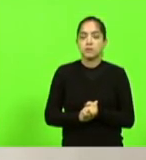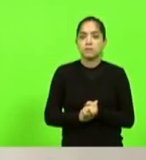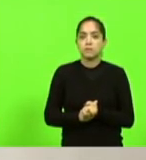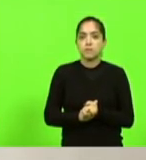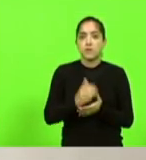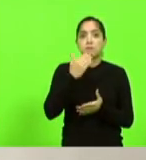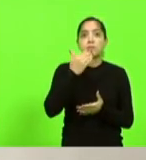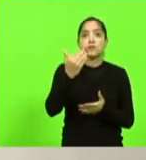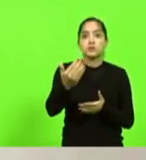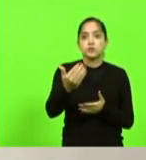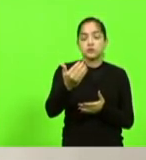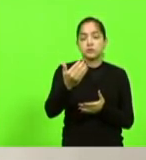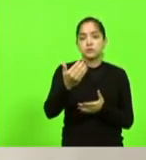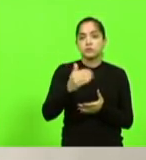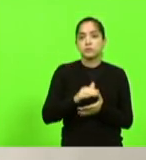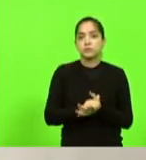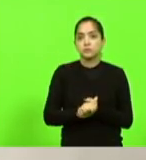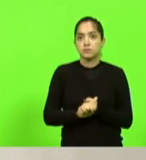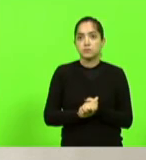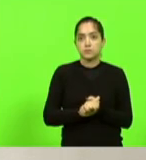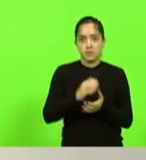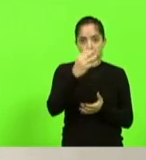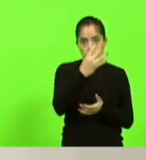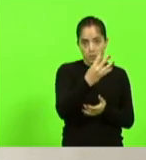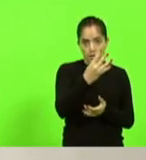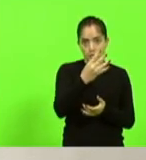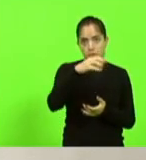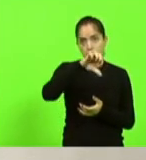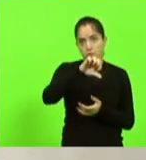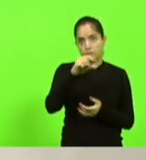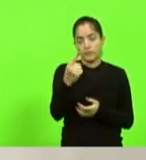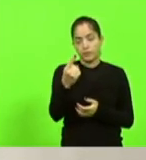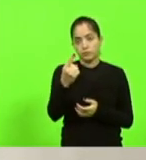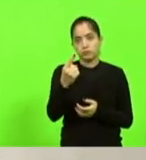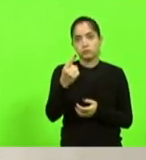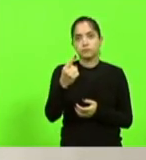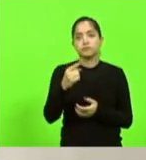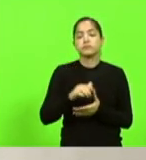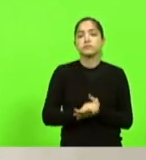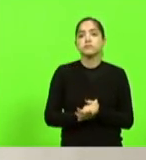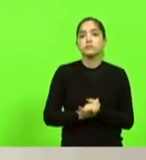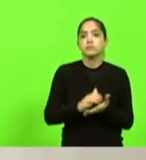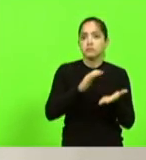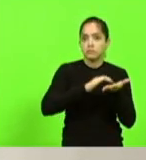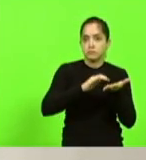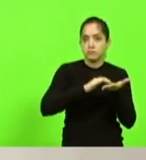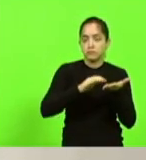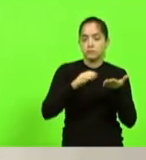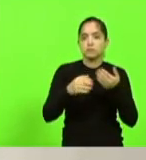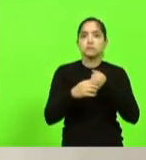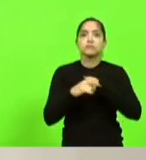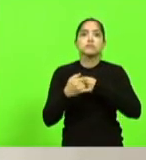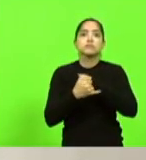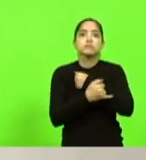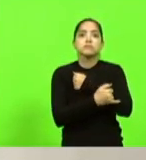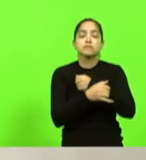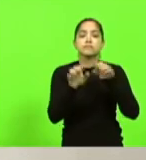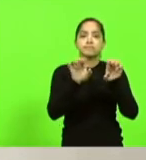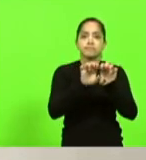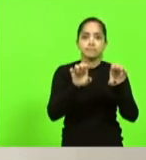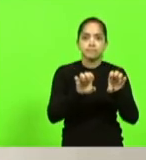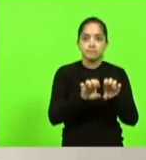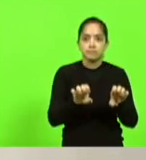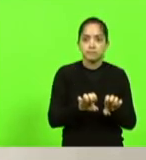Pedido de informação número 491, deputada Paulinha, solicitando ao secretário de Estado da Infraestrutura informações acerca